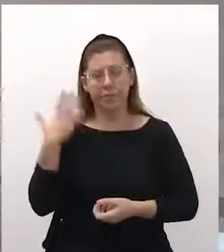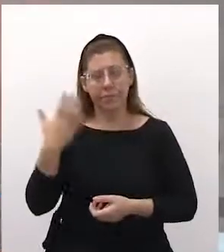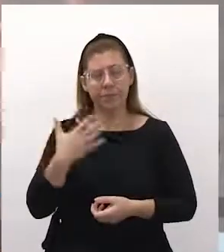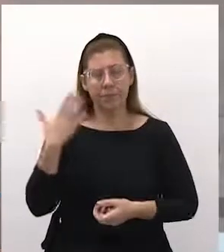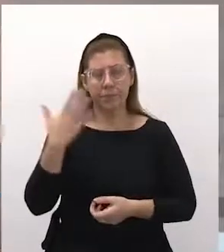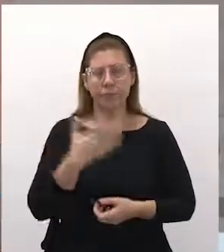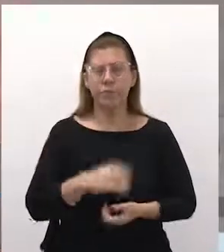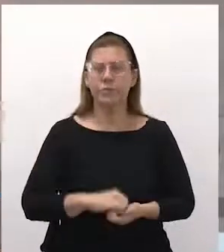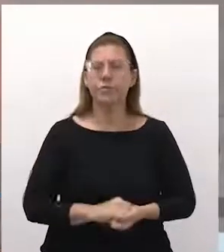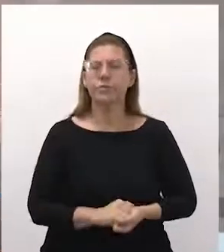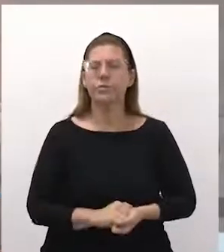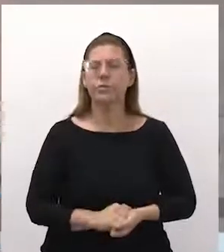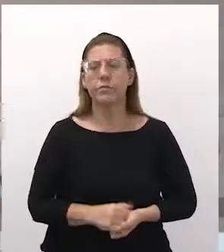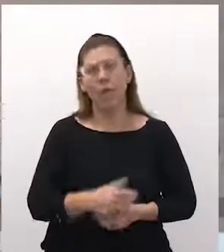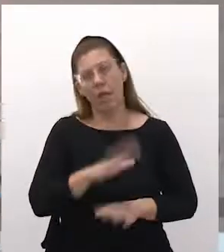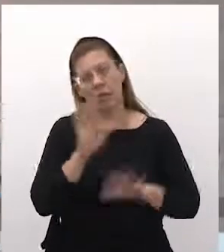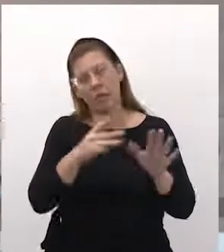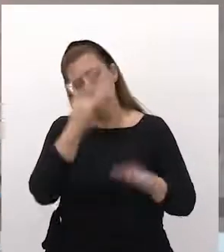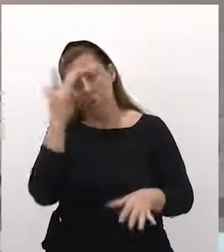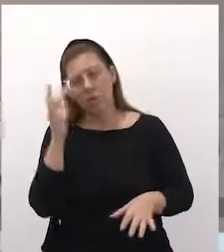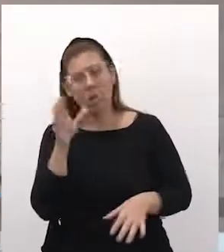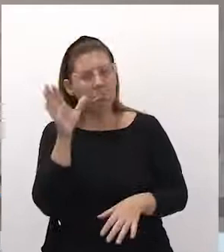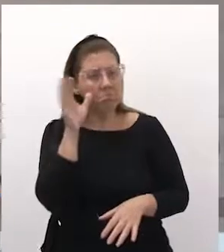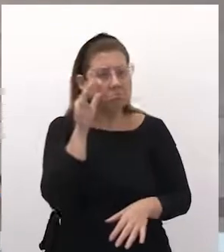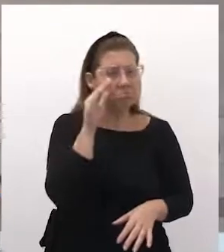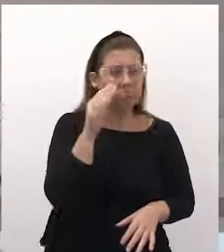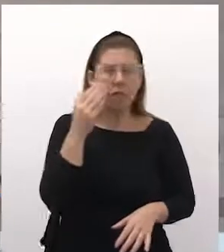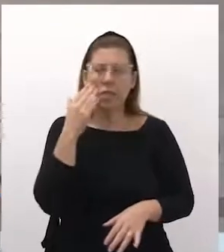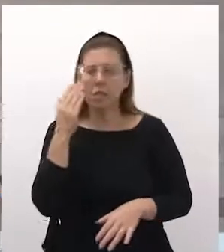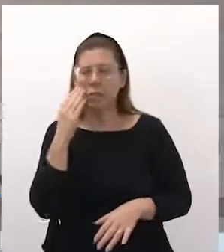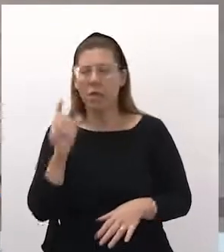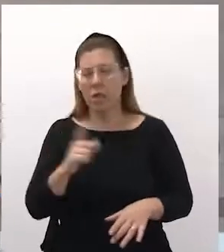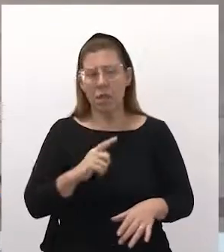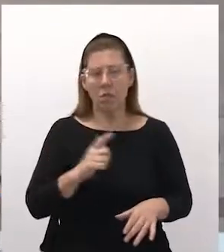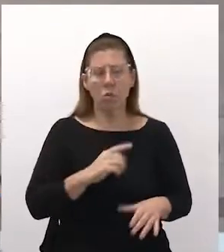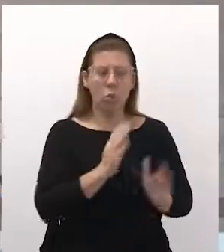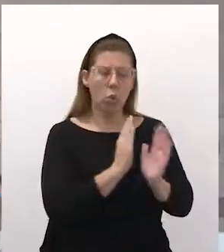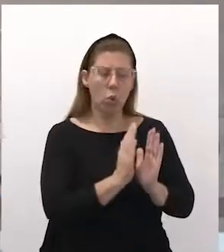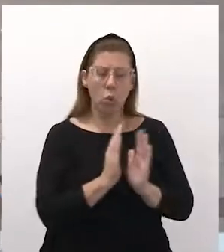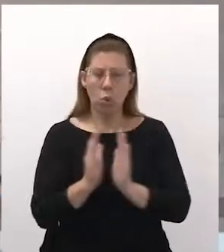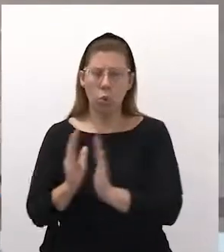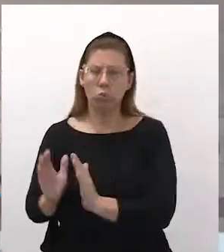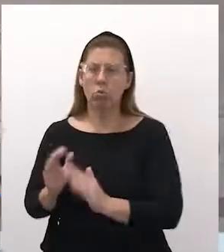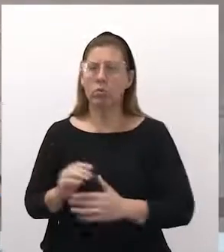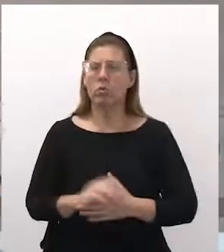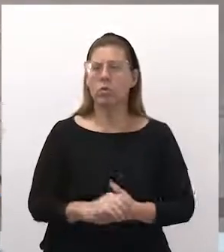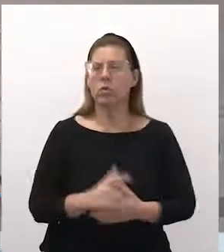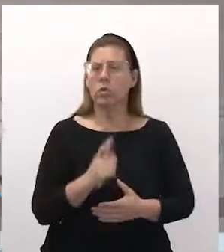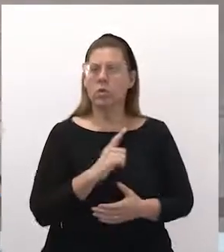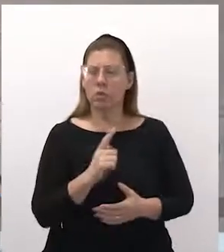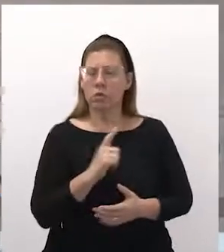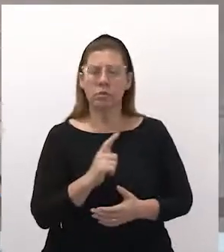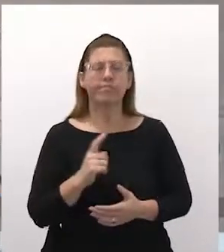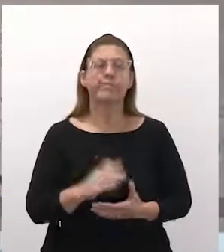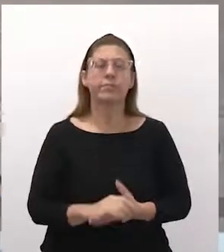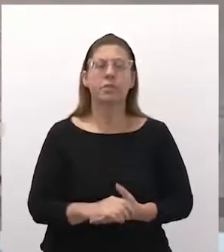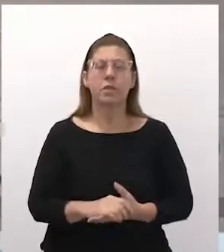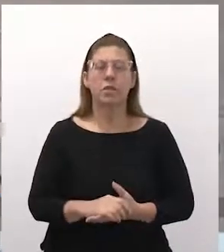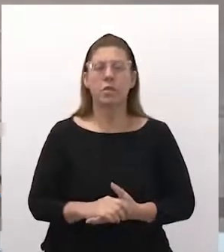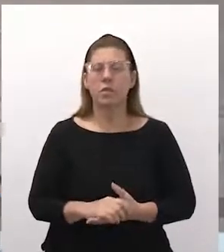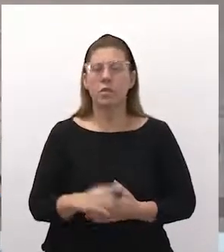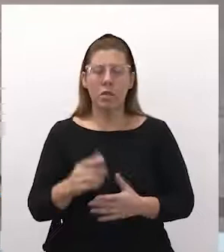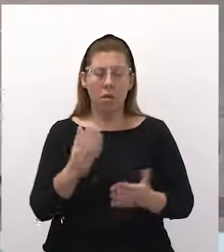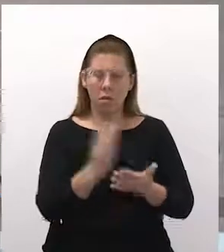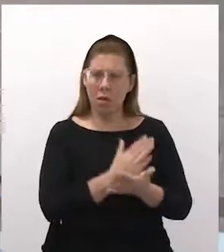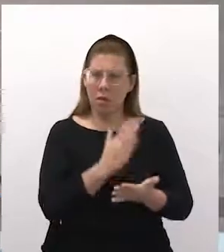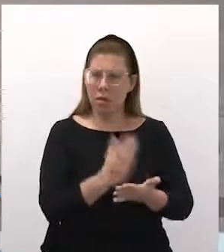sempre tem gente que tem curiosidade, né, de ir um pouco além, que é essa coleção que é muito bacana, que é a Feminismos Plurais, e esse é o livro